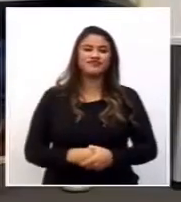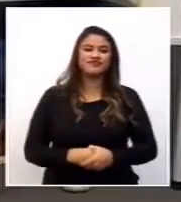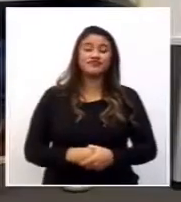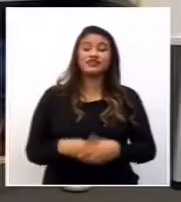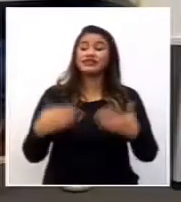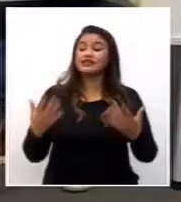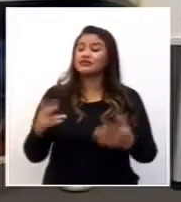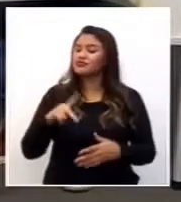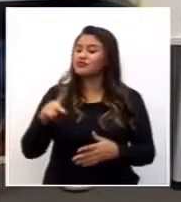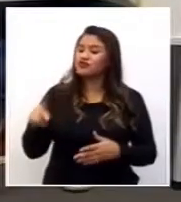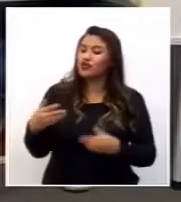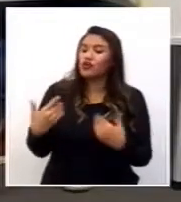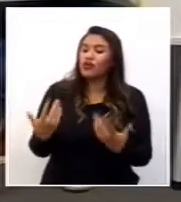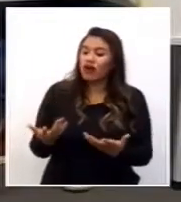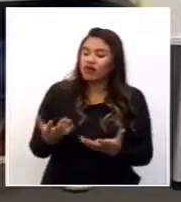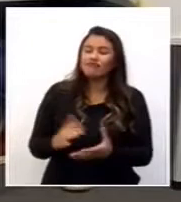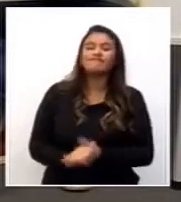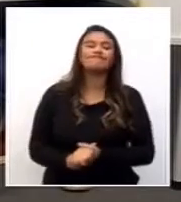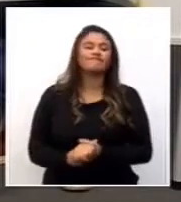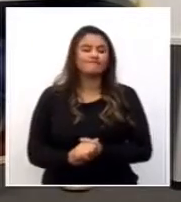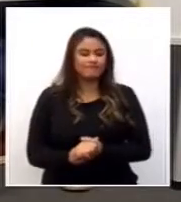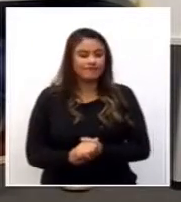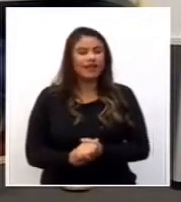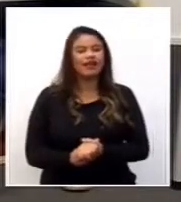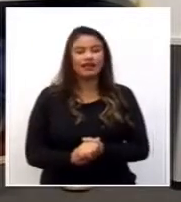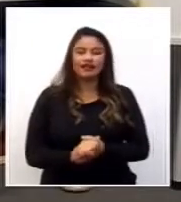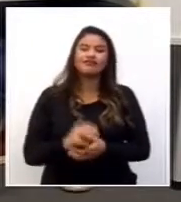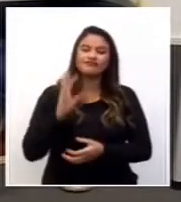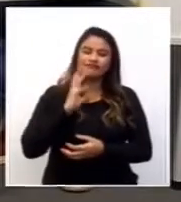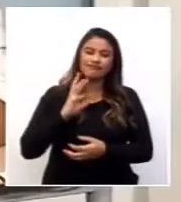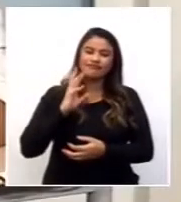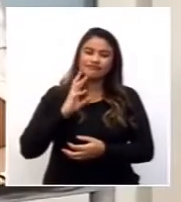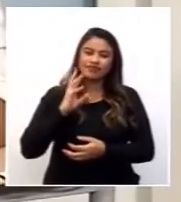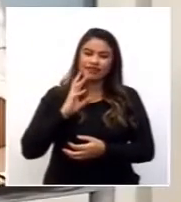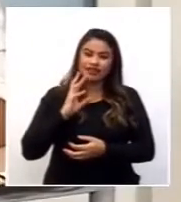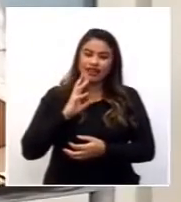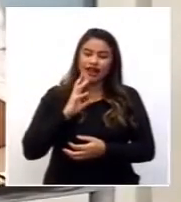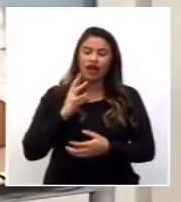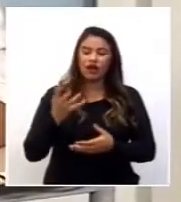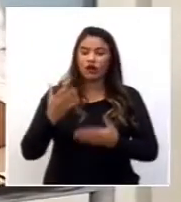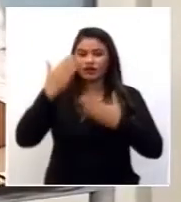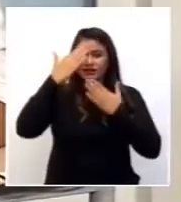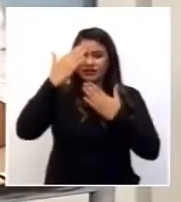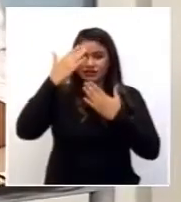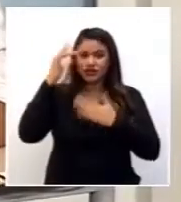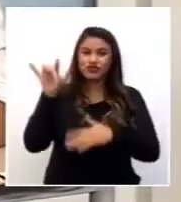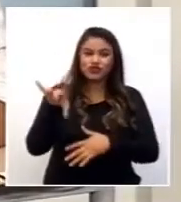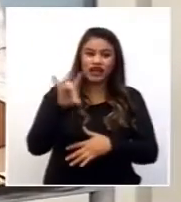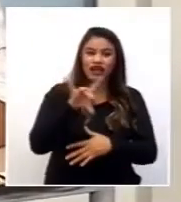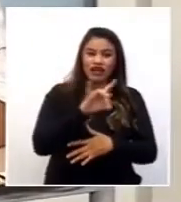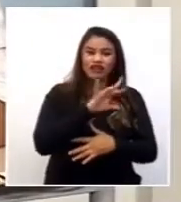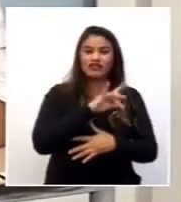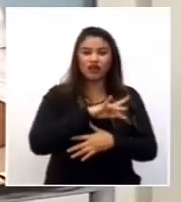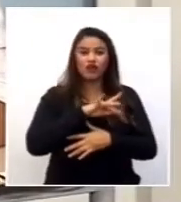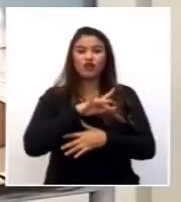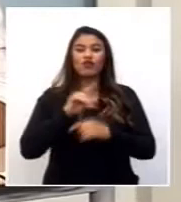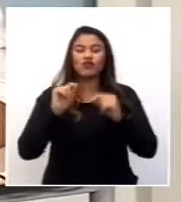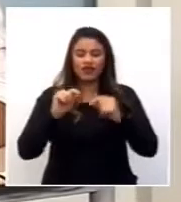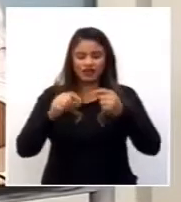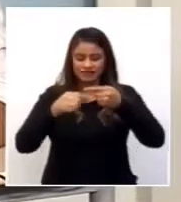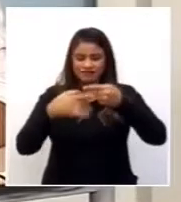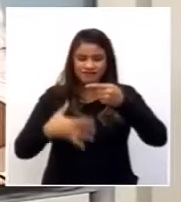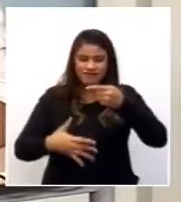trouxeram aí para nós? Vou te contar, fico muito contente, agradeço a cada um de vocês que estão participando bastante aqui do